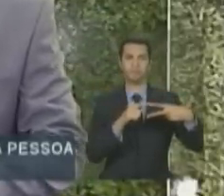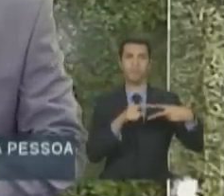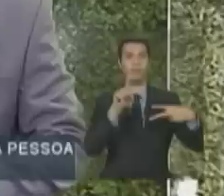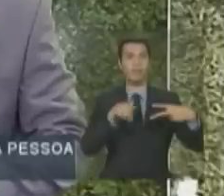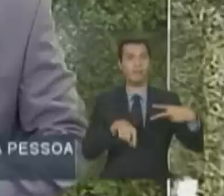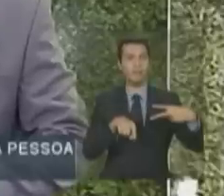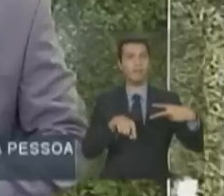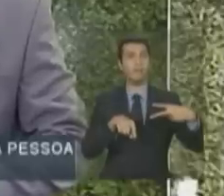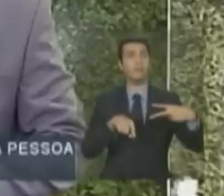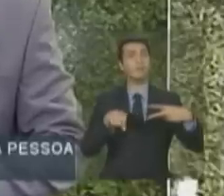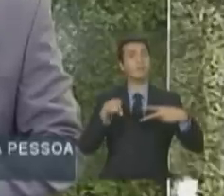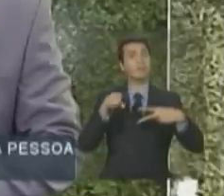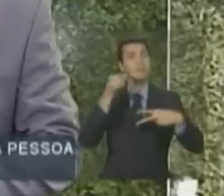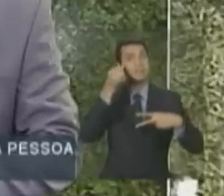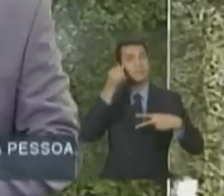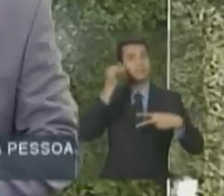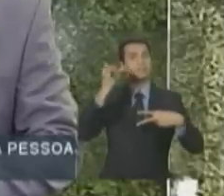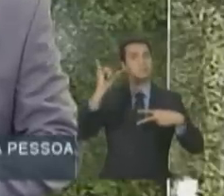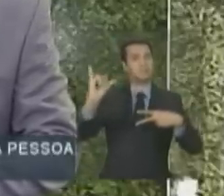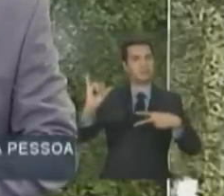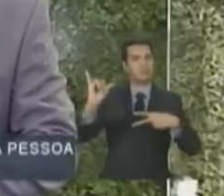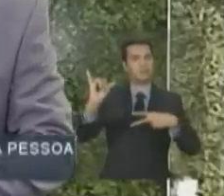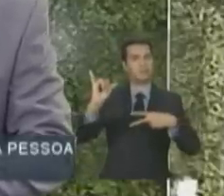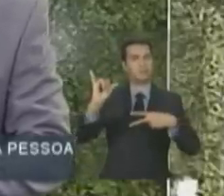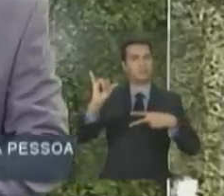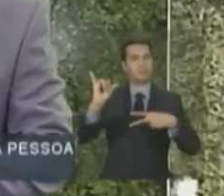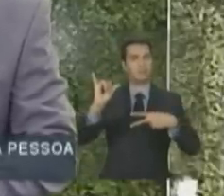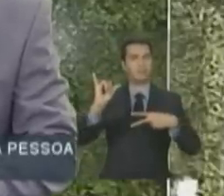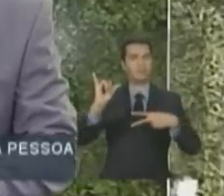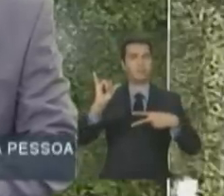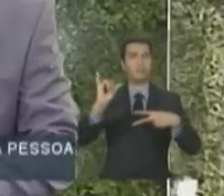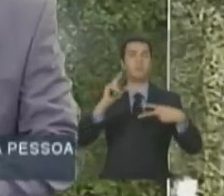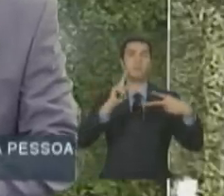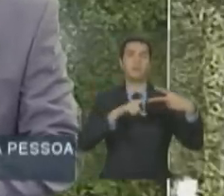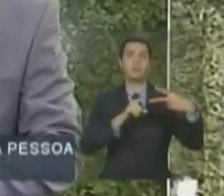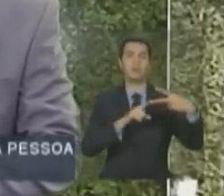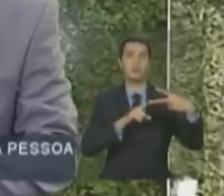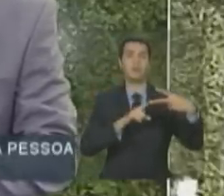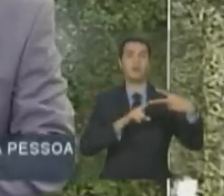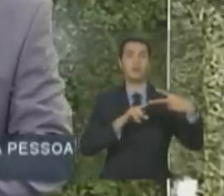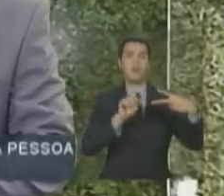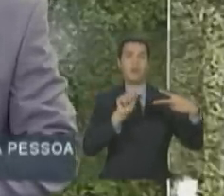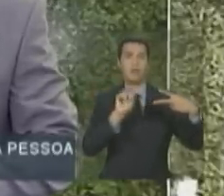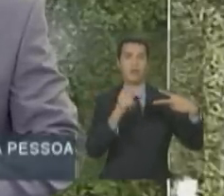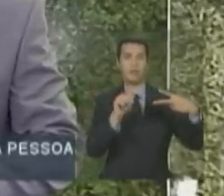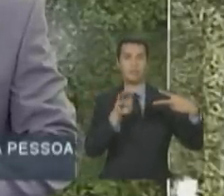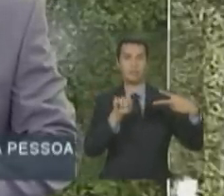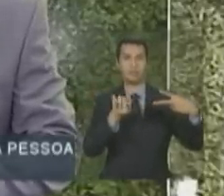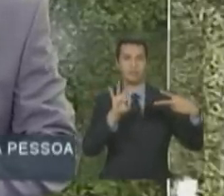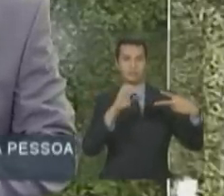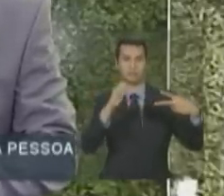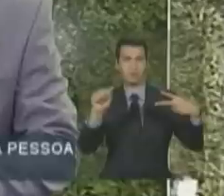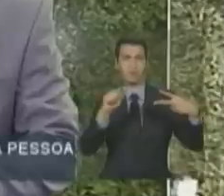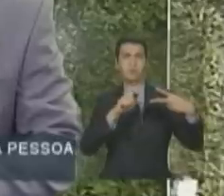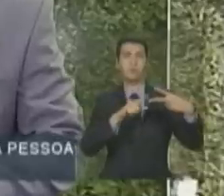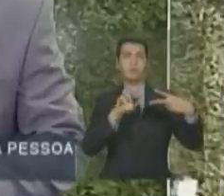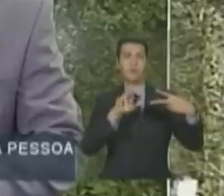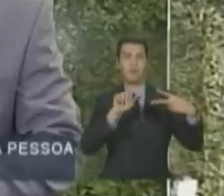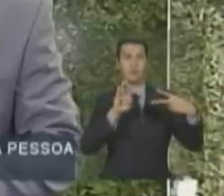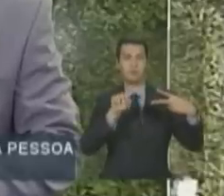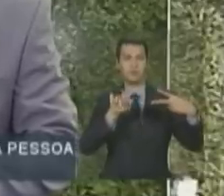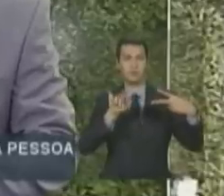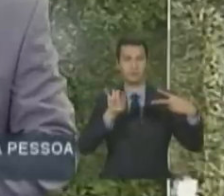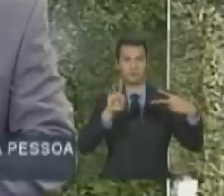prevenção e da habilitação e reabilitação. Então, nós vamos trabalhar aqui, né, apresentar aqui linhas